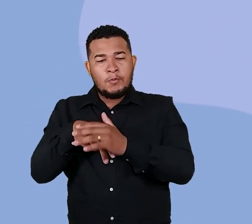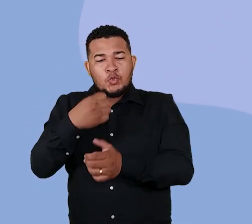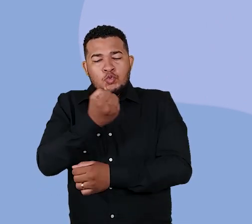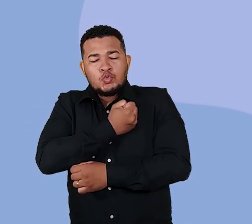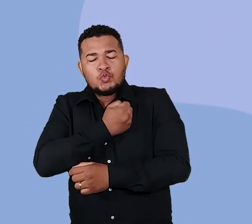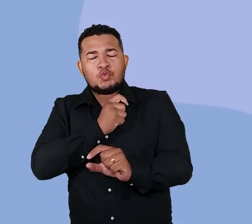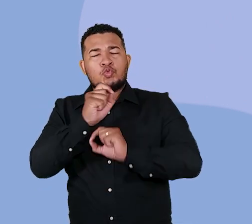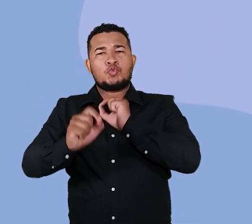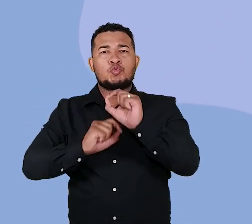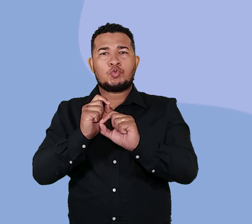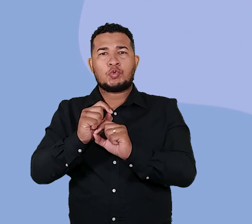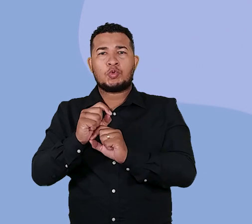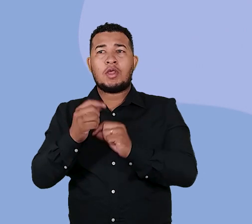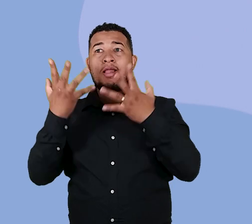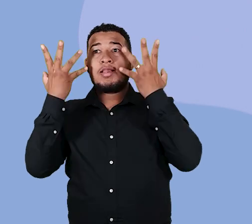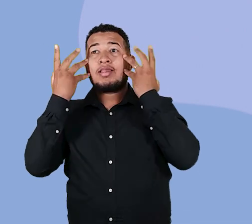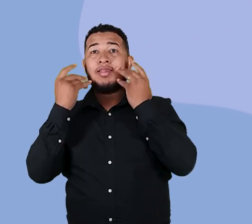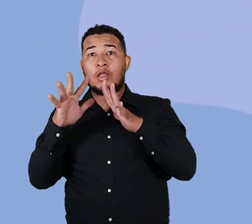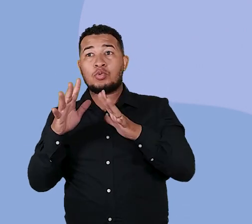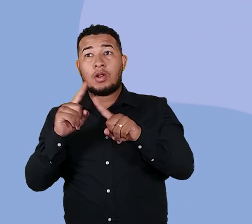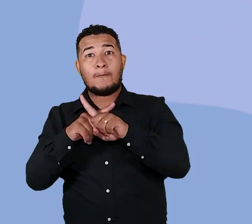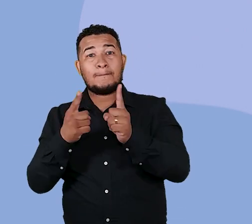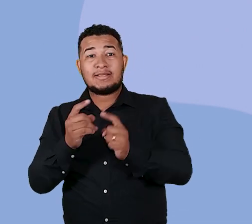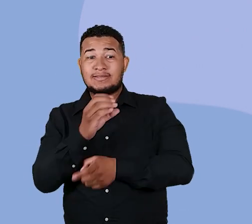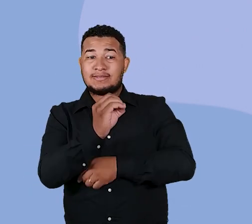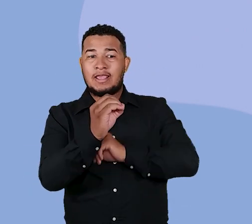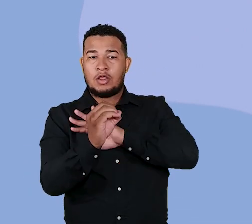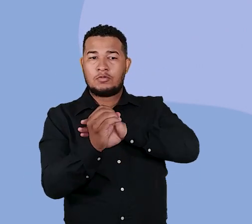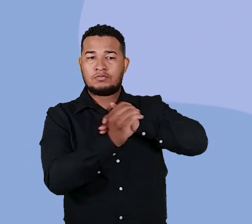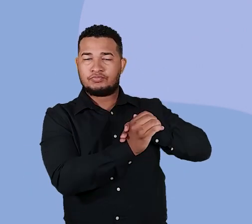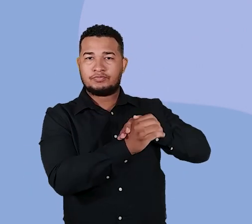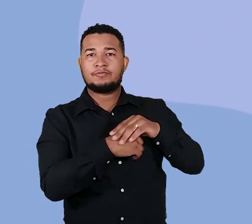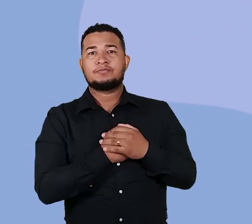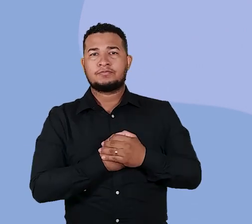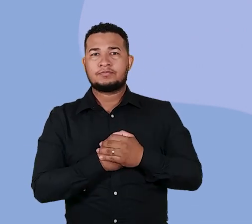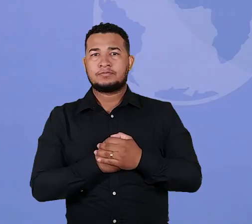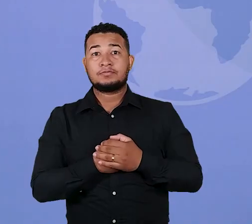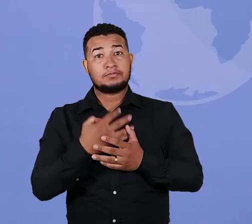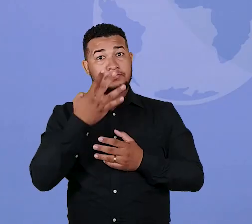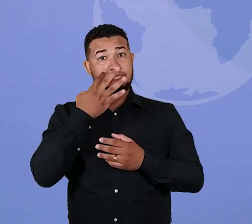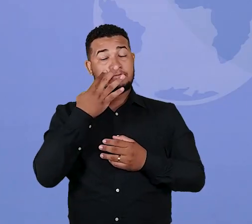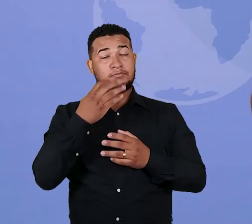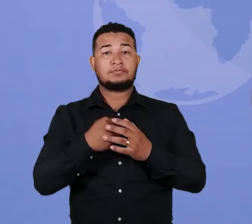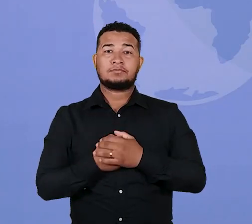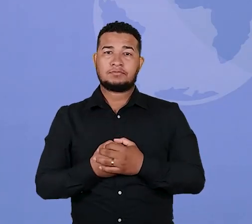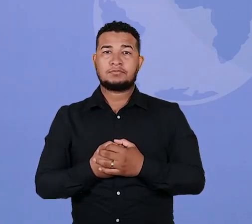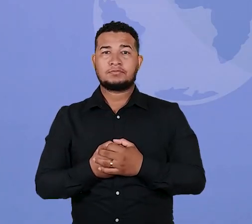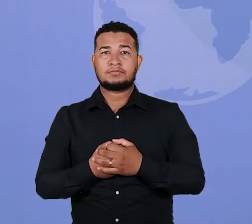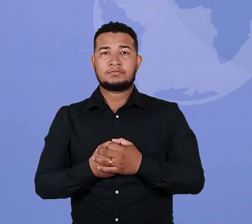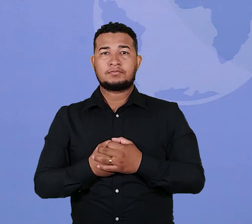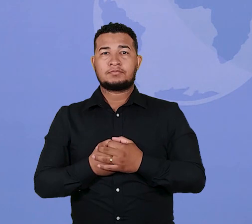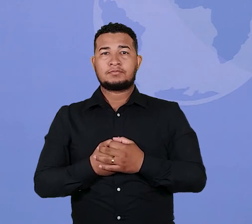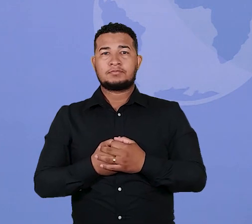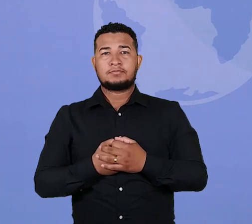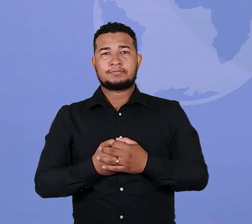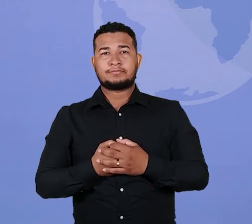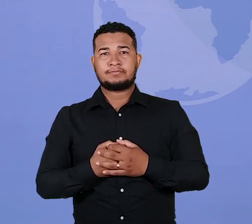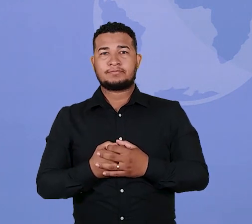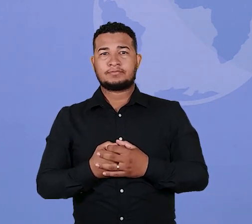dos números naturais sem o zero. Agora, se liga aqui em mim, presta